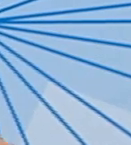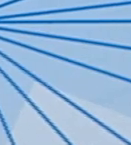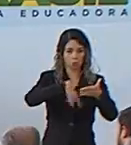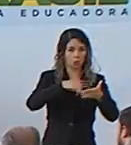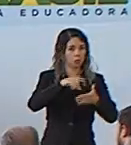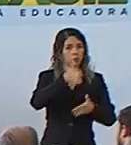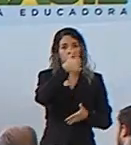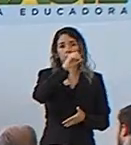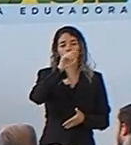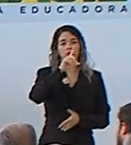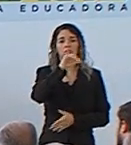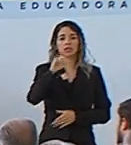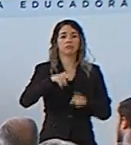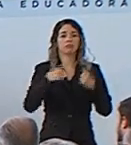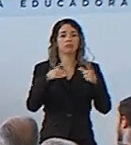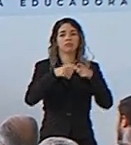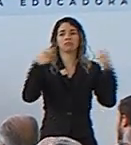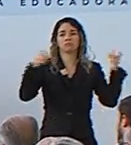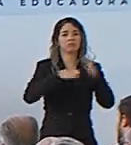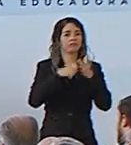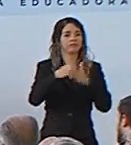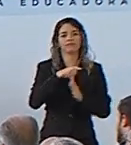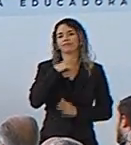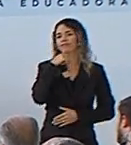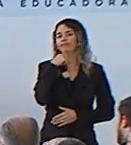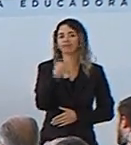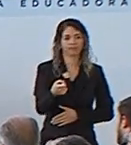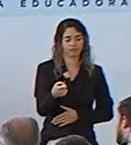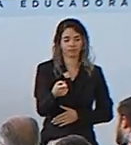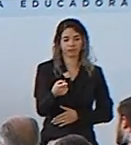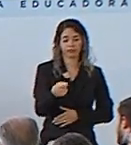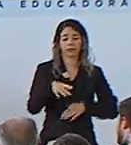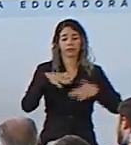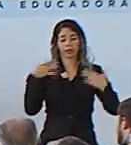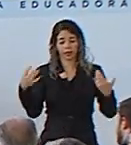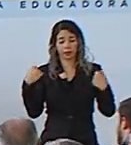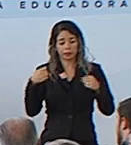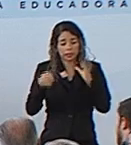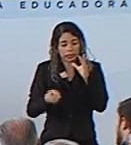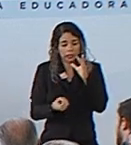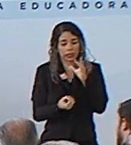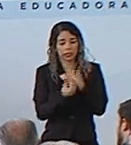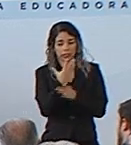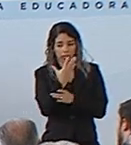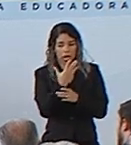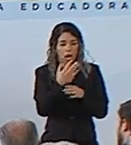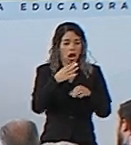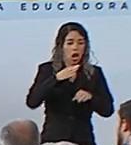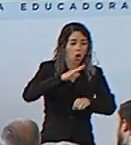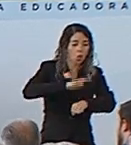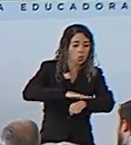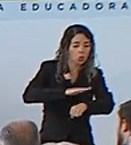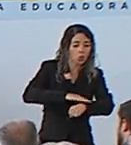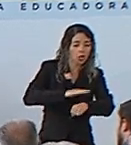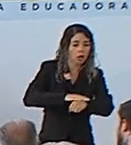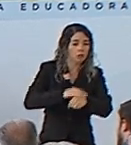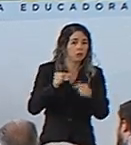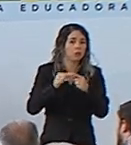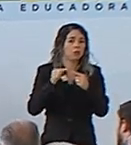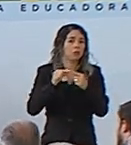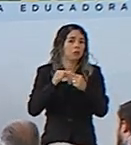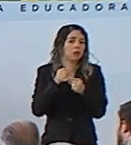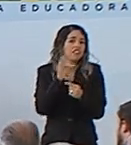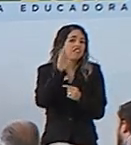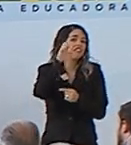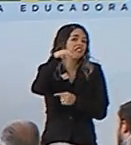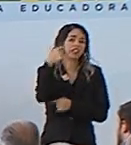maioria das empresas CONSEG o licenciamento portanto teria que ser inventado uma medida de tempo pro infinito já que